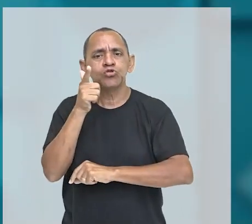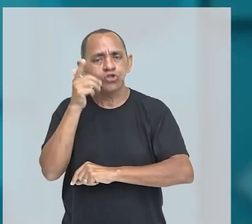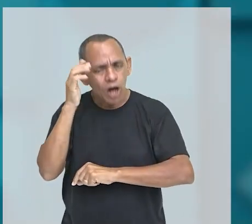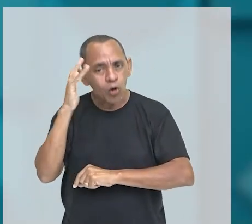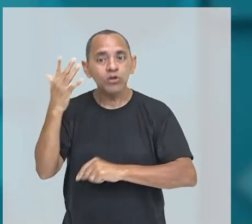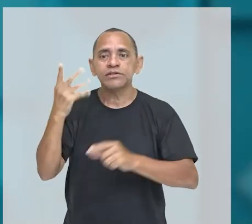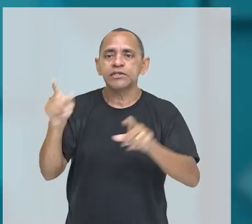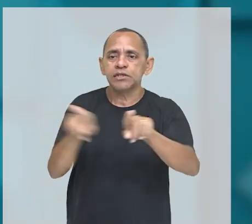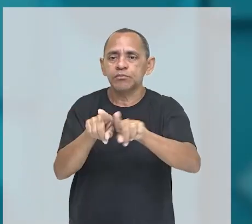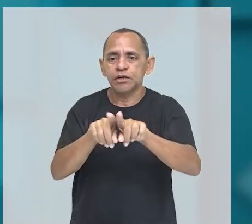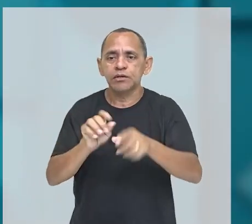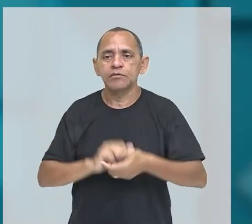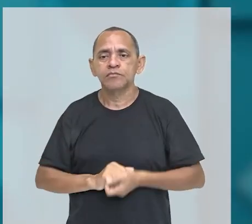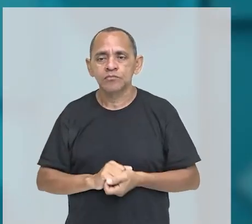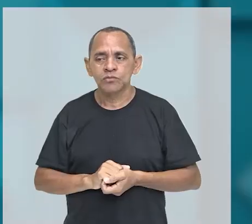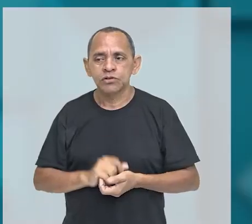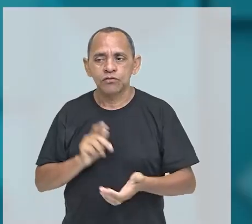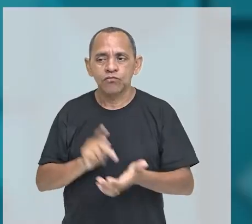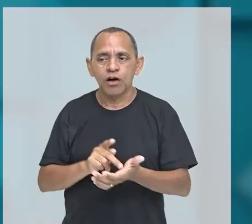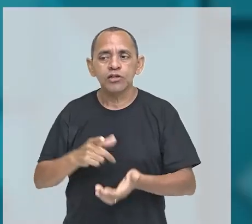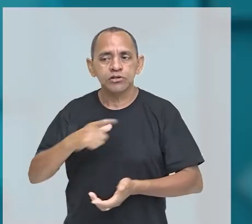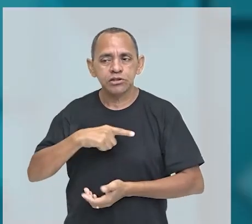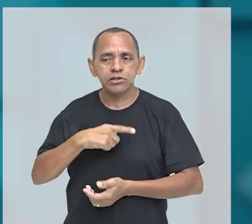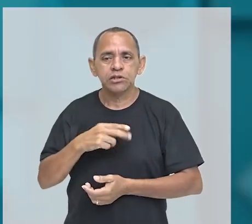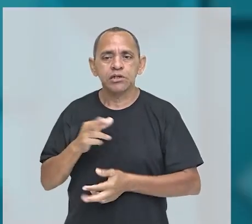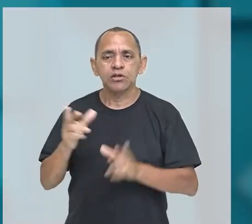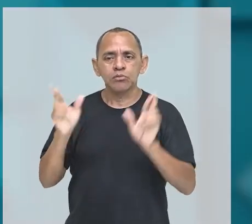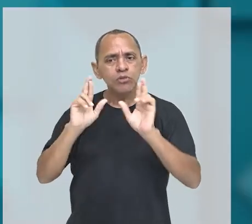a realidade, né? Ele há uma esperança ali, mas